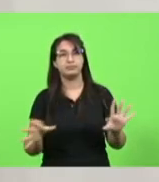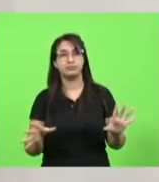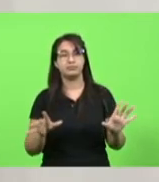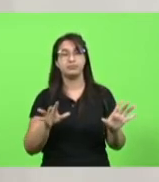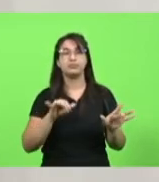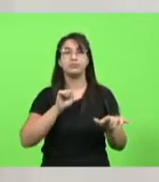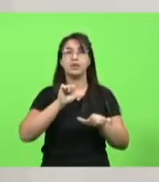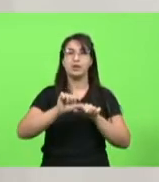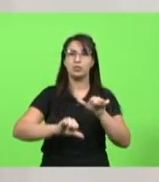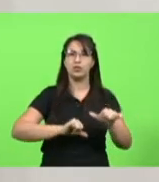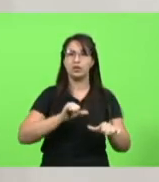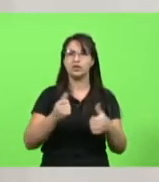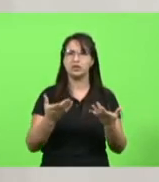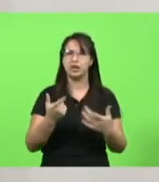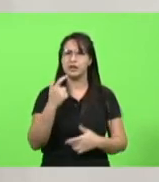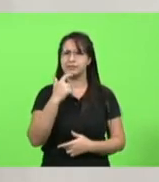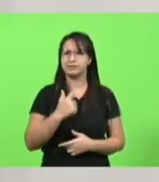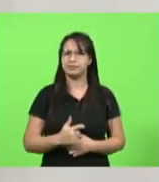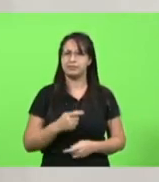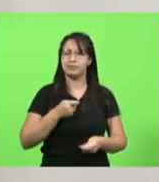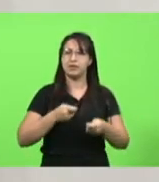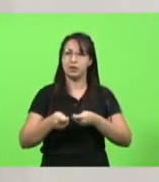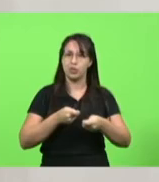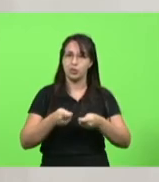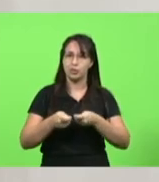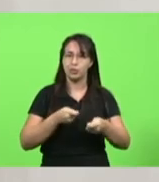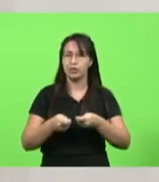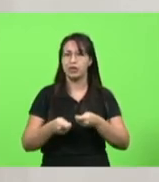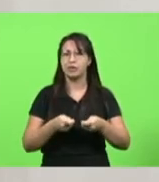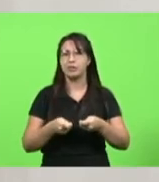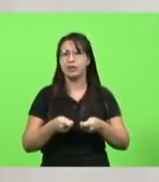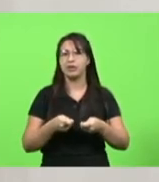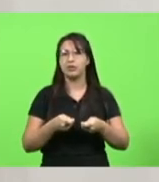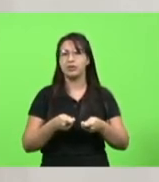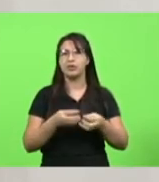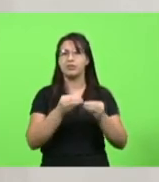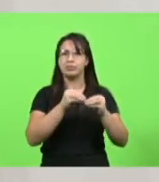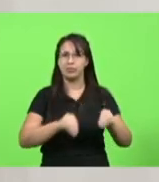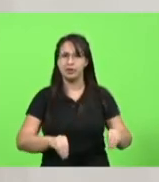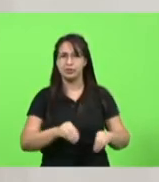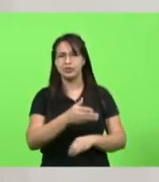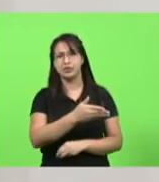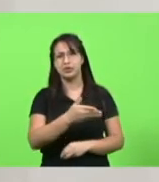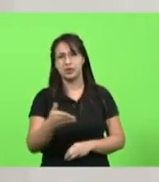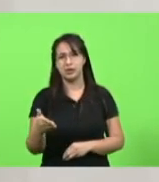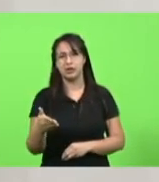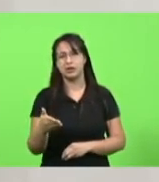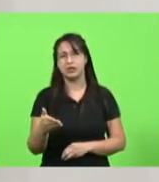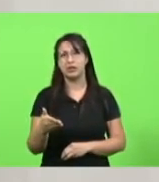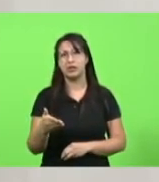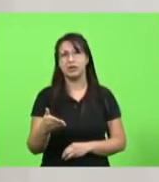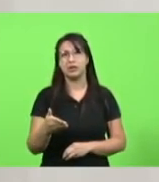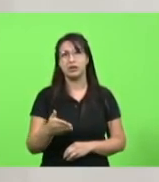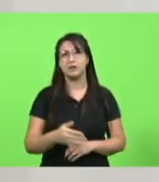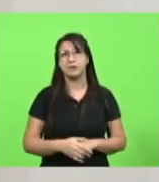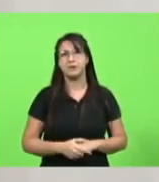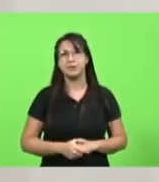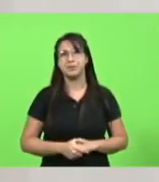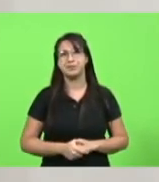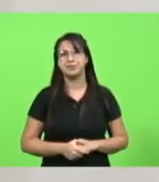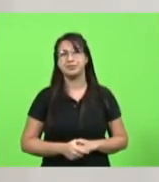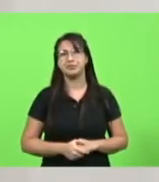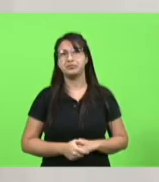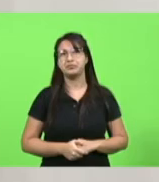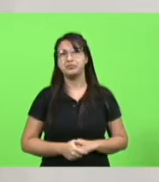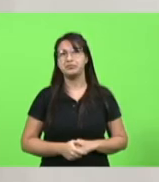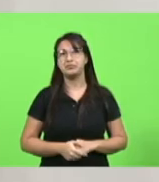de comportamentos econômicos que lesam a parte mais vulnerável desta relação. Por outro